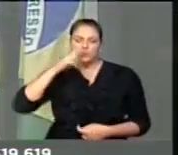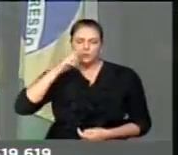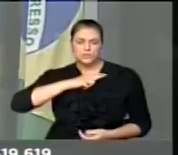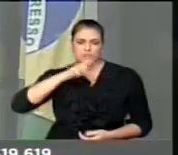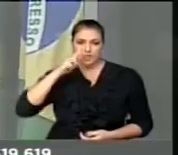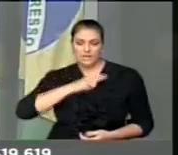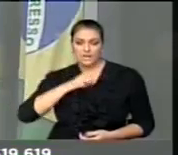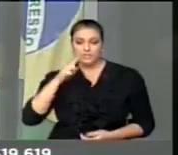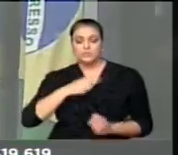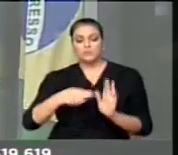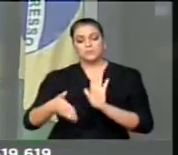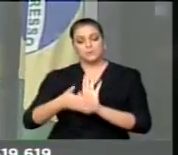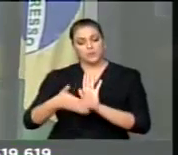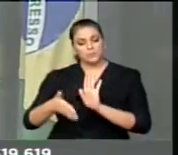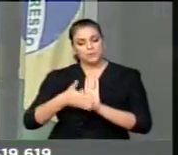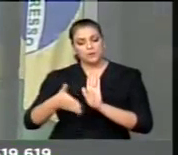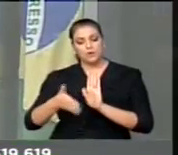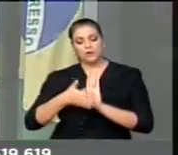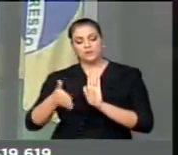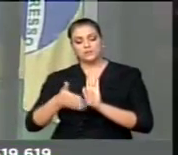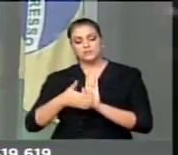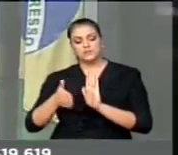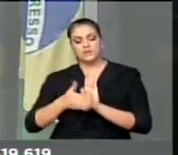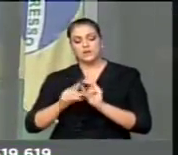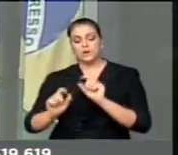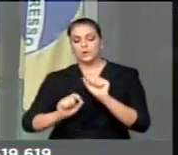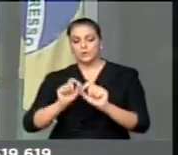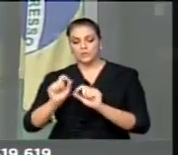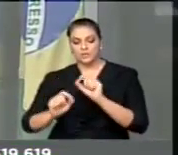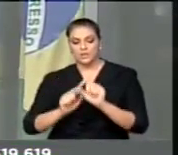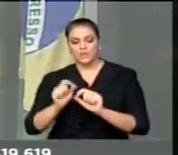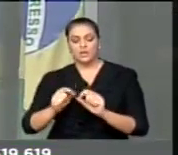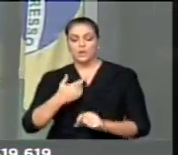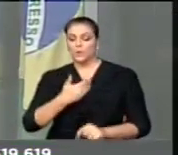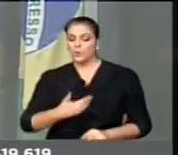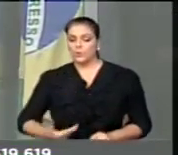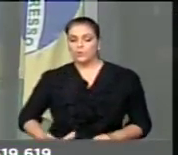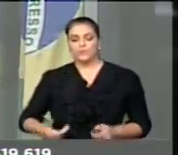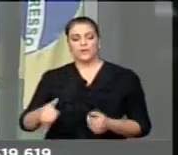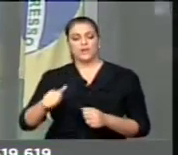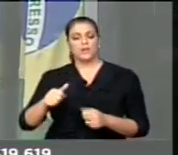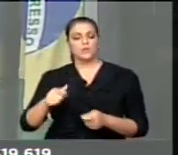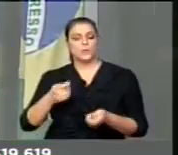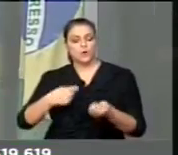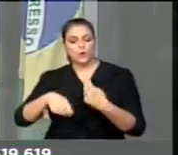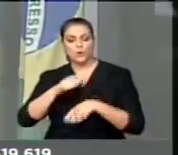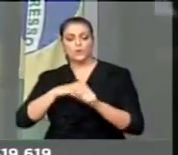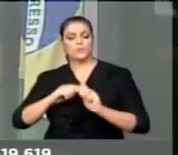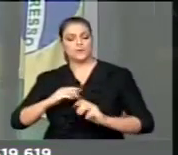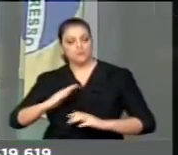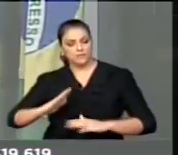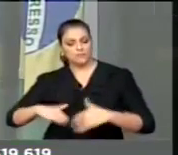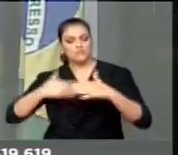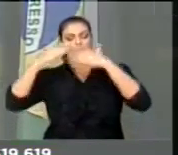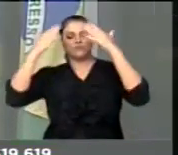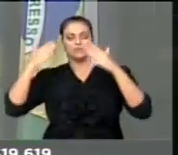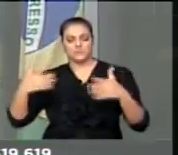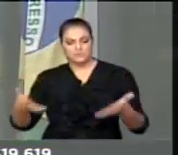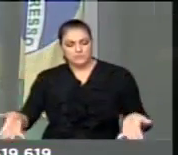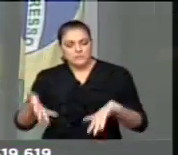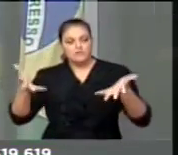Guimarães, propostas que retirem o Estado brasileiro da inércia econômica.